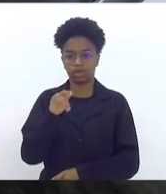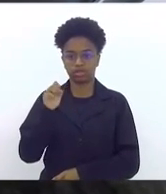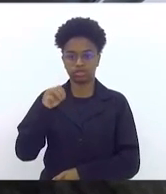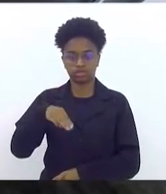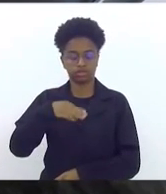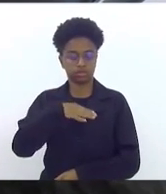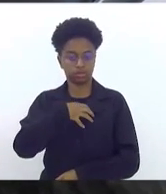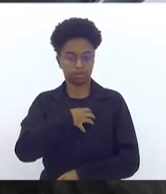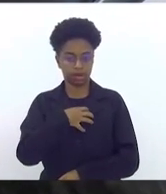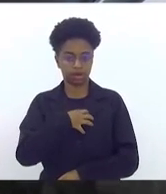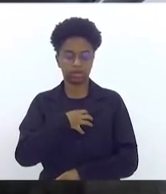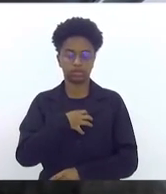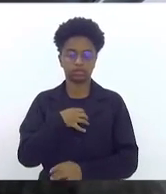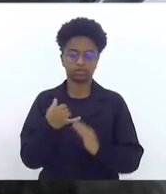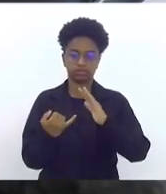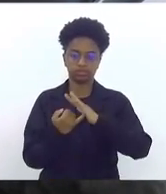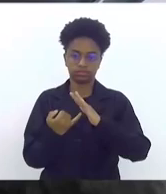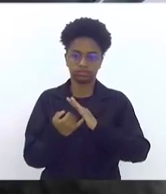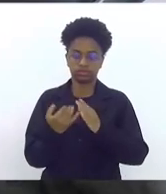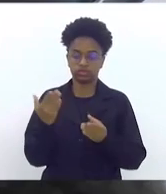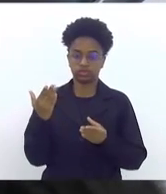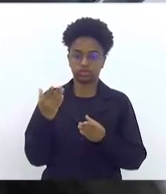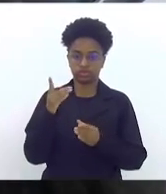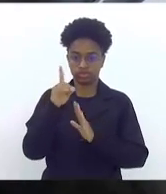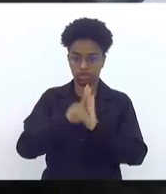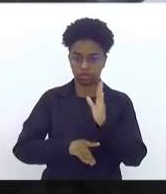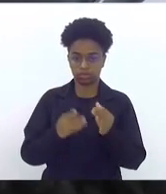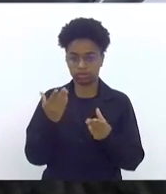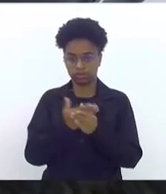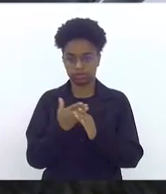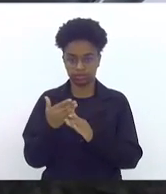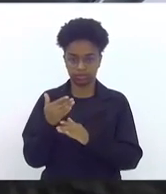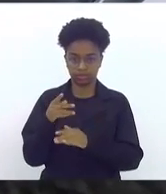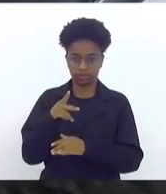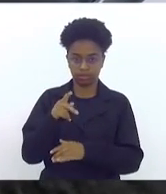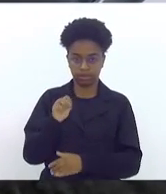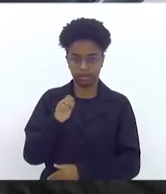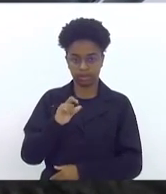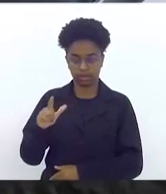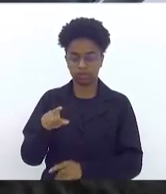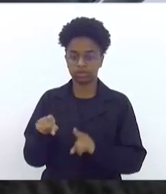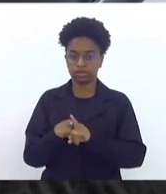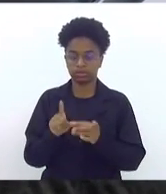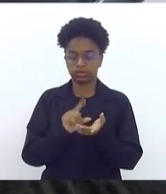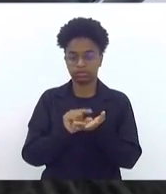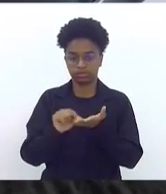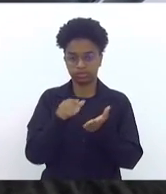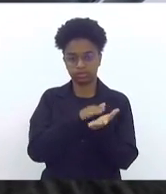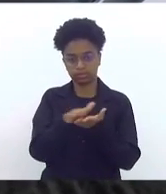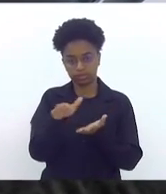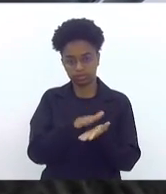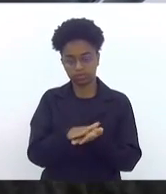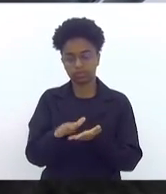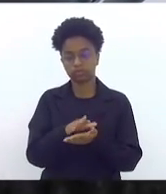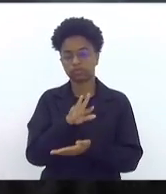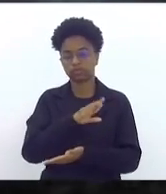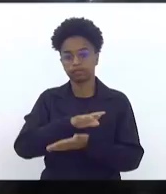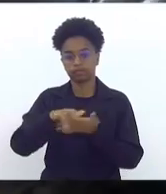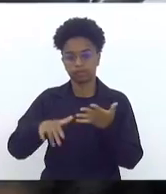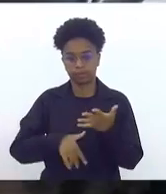Baiano de Direito Processual Penal, autor de artigos publicados em periódicos